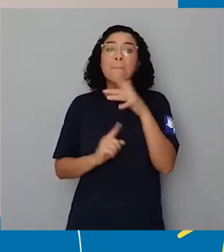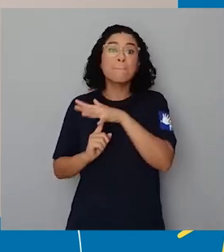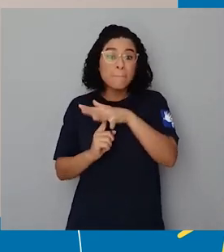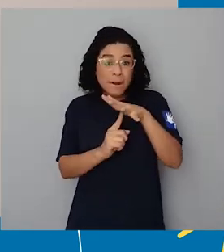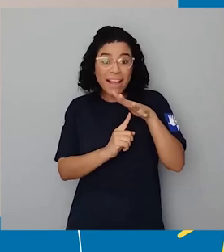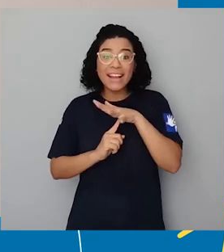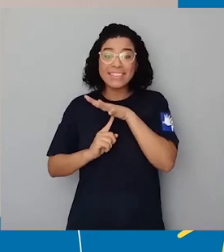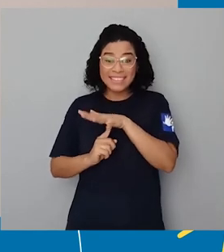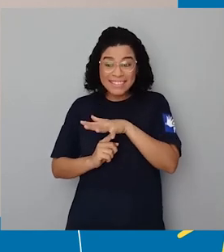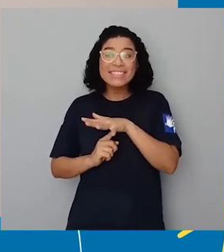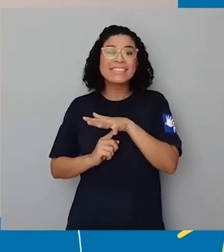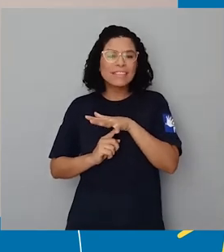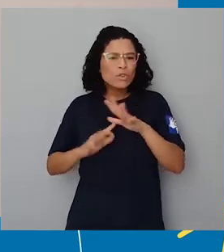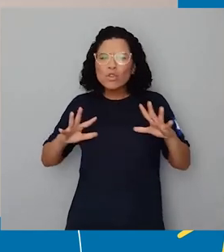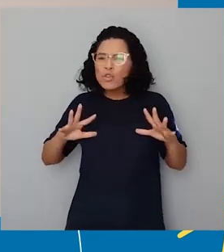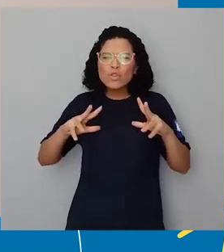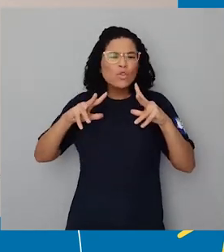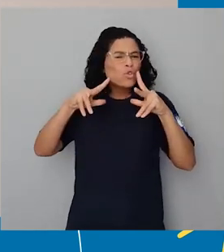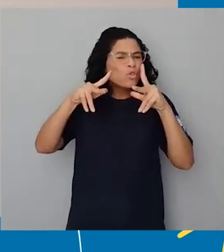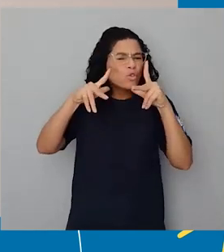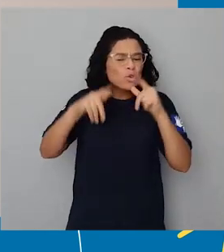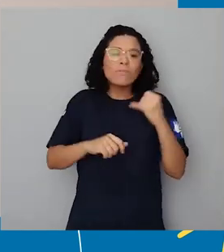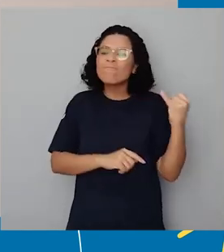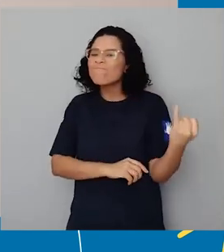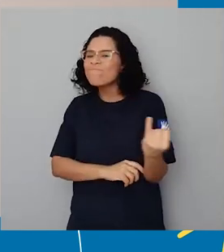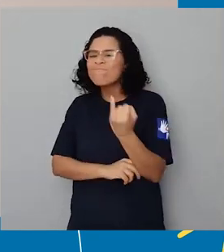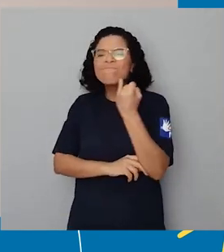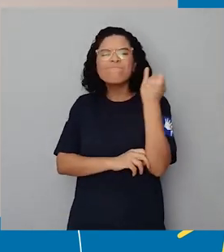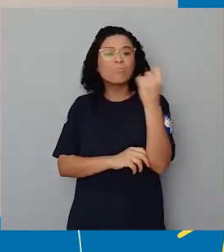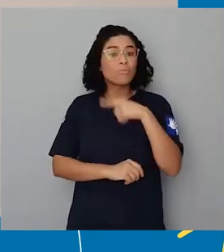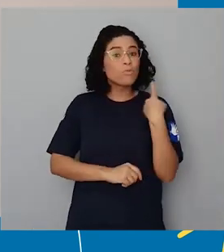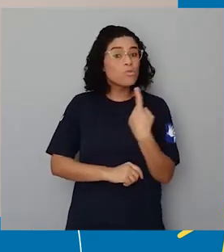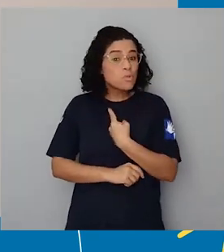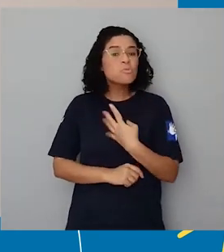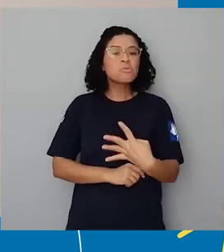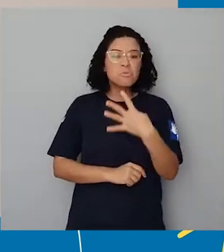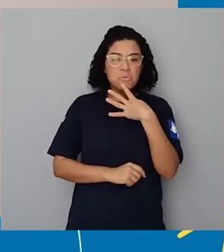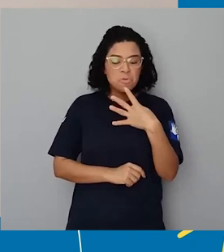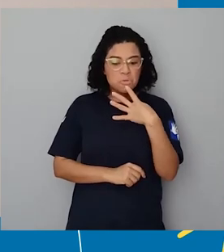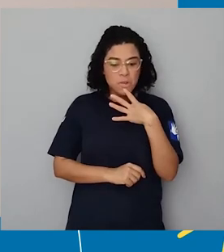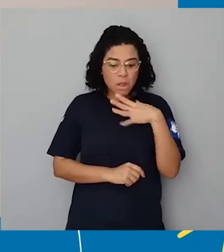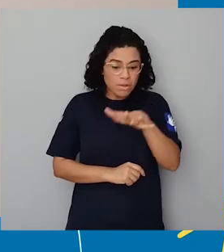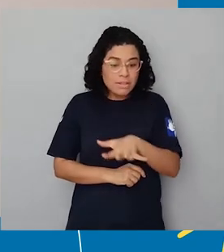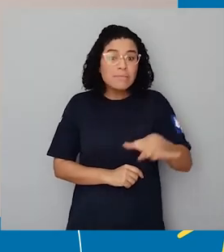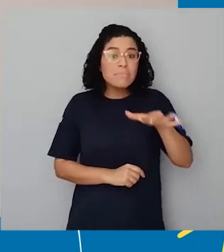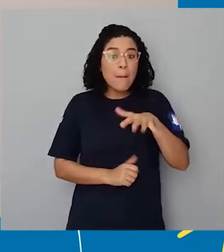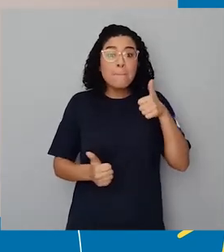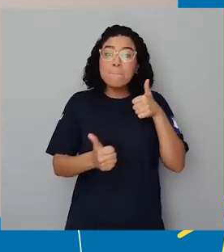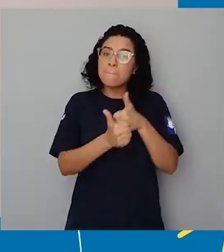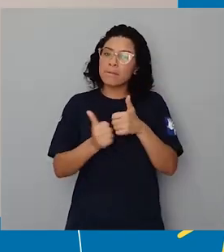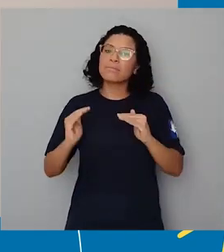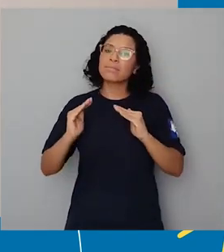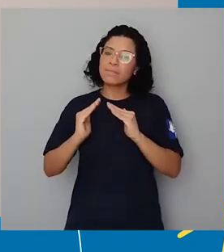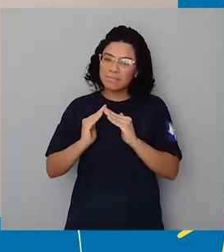Praças, parques. E é muito importante, né, que a gente conheça os espaços perto